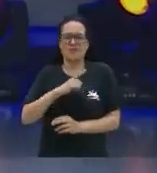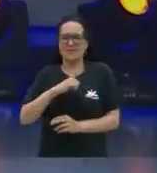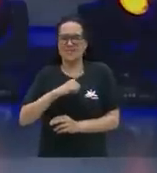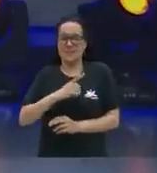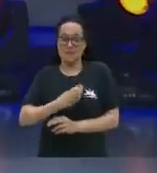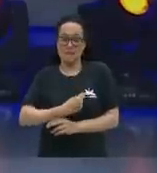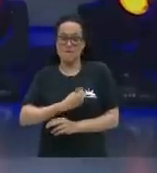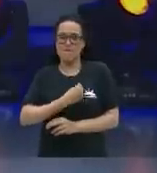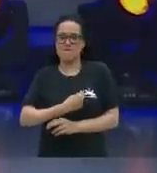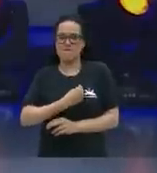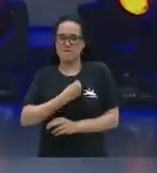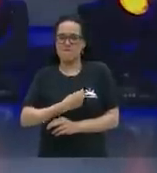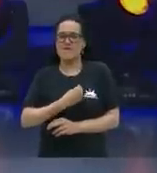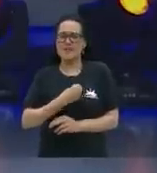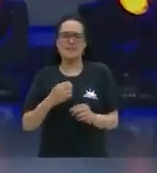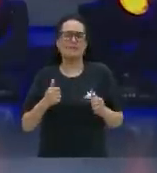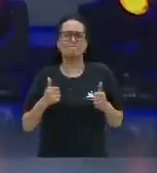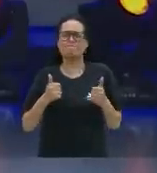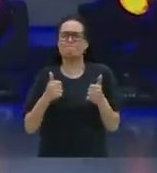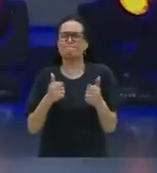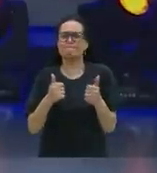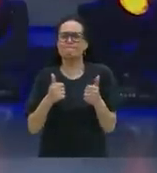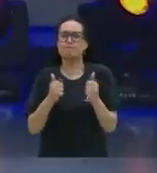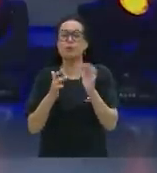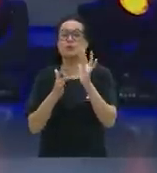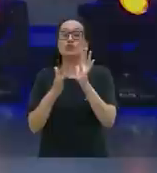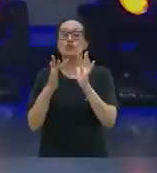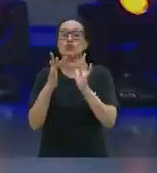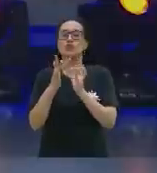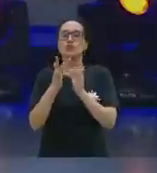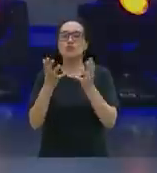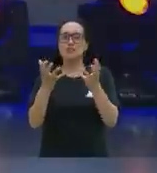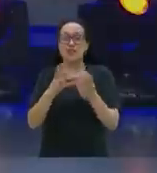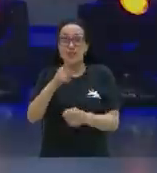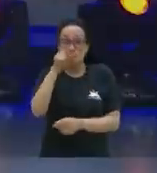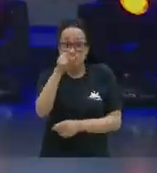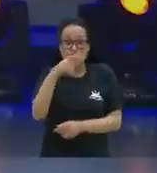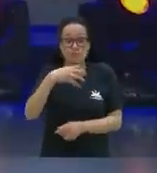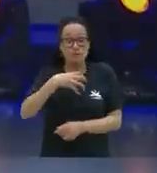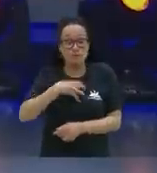pena. É isso que Jesus quer que você sinta também,